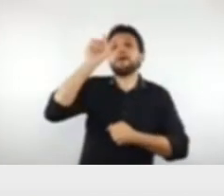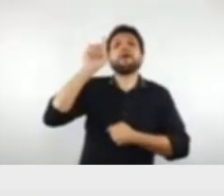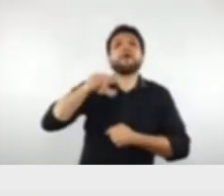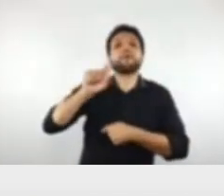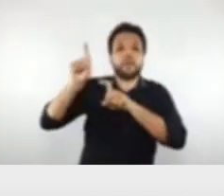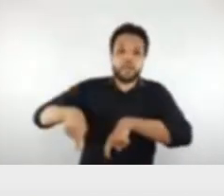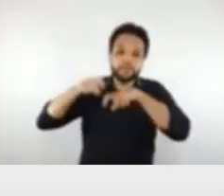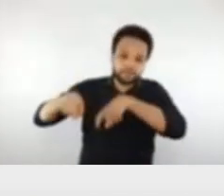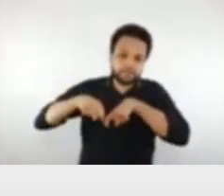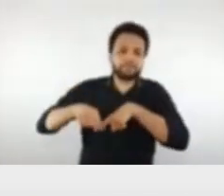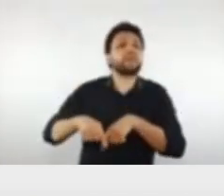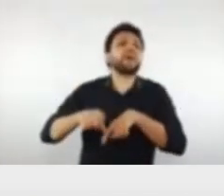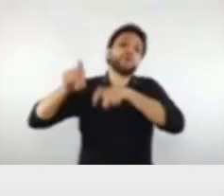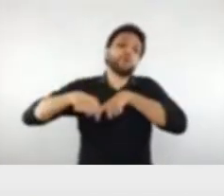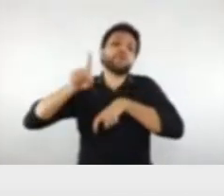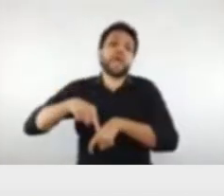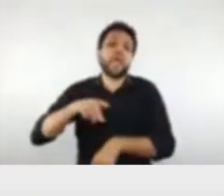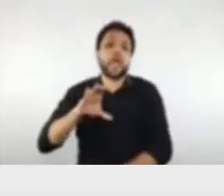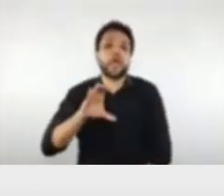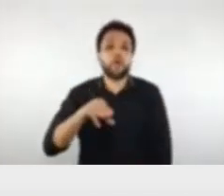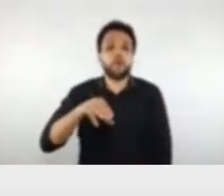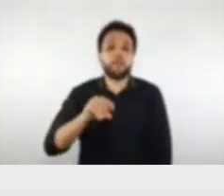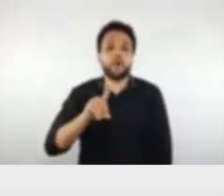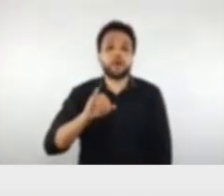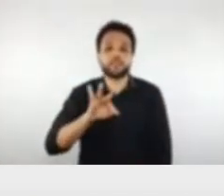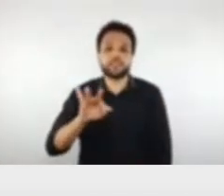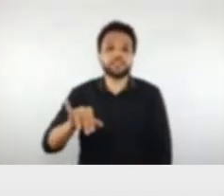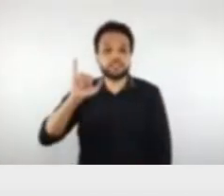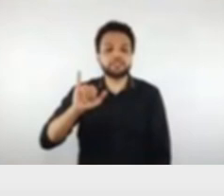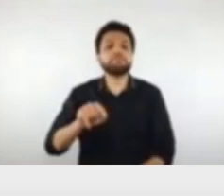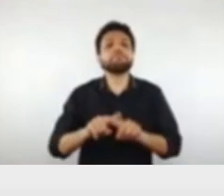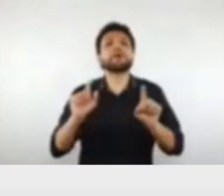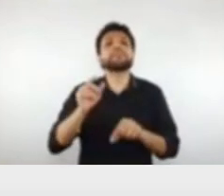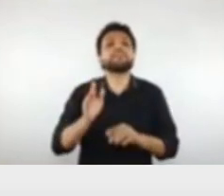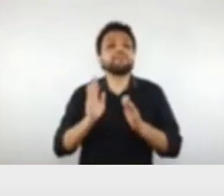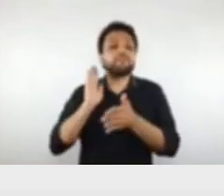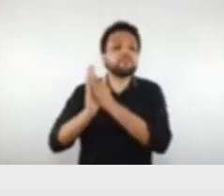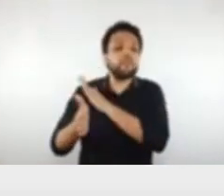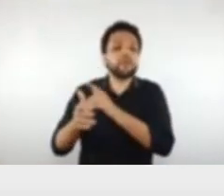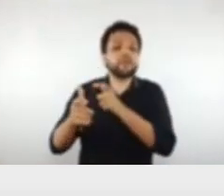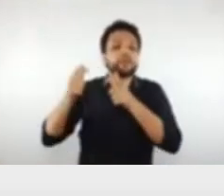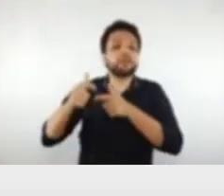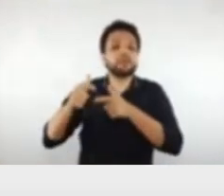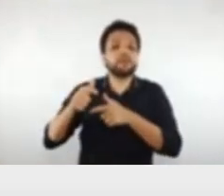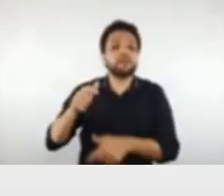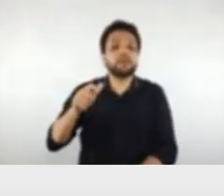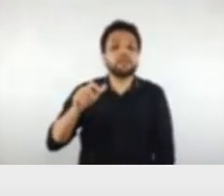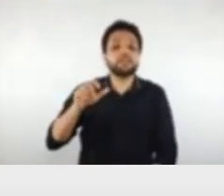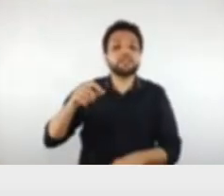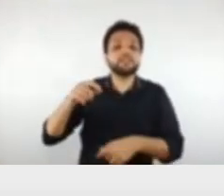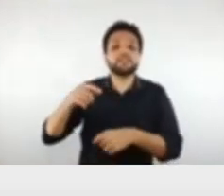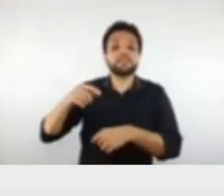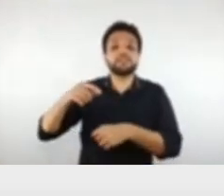é commodity. Mas quem já foi para Sorriso? Alguém aqui já ouviu falar de Sorriso?